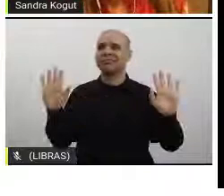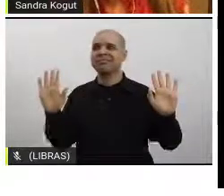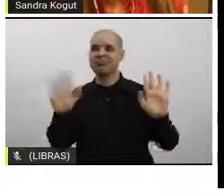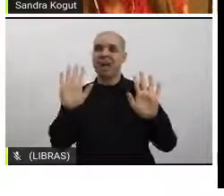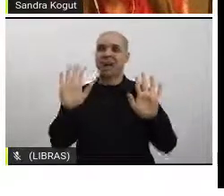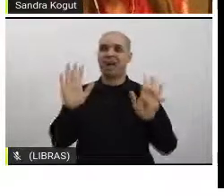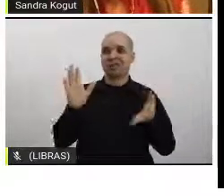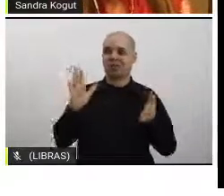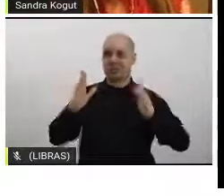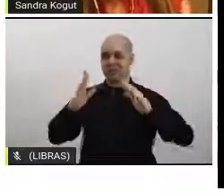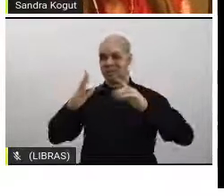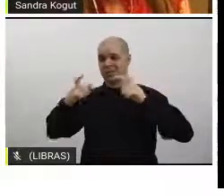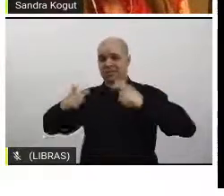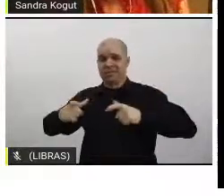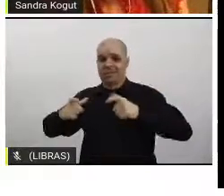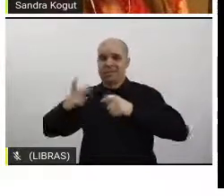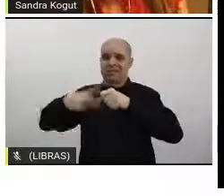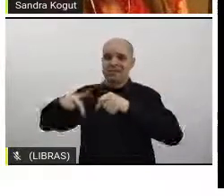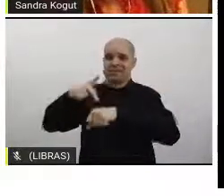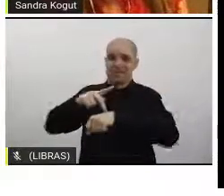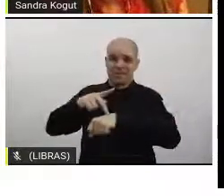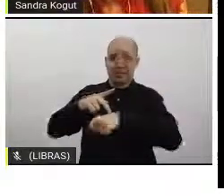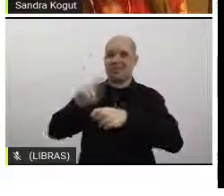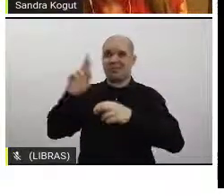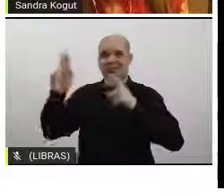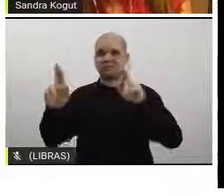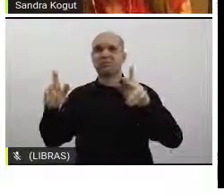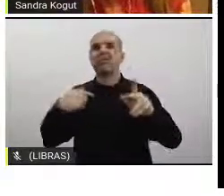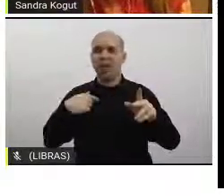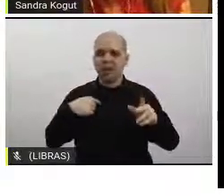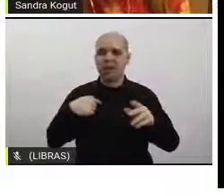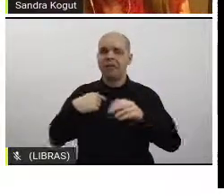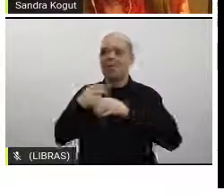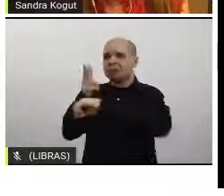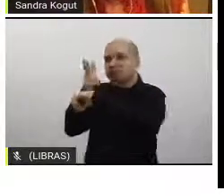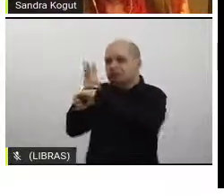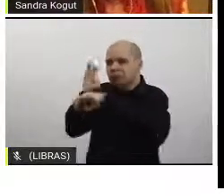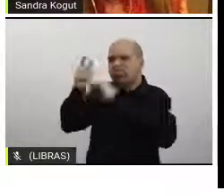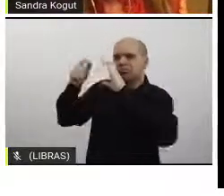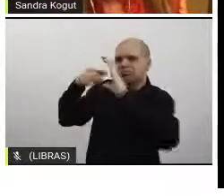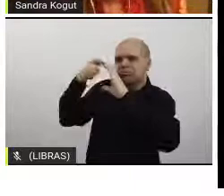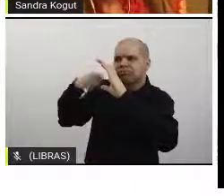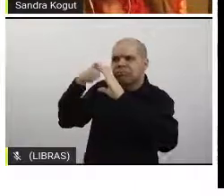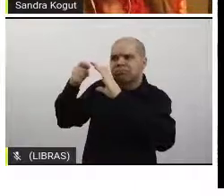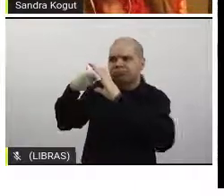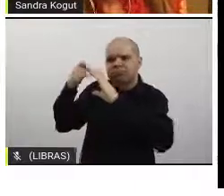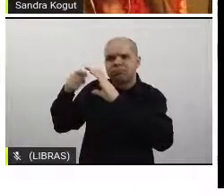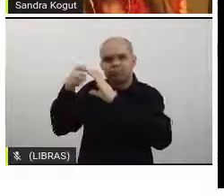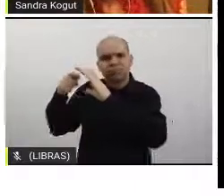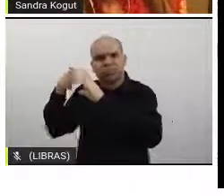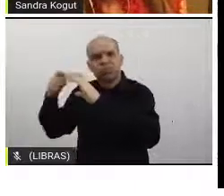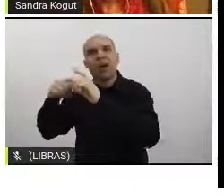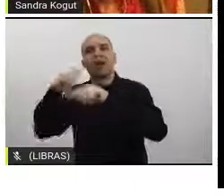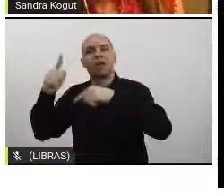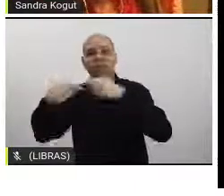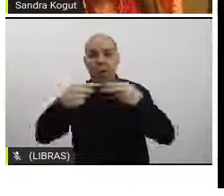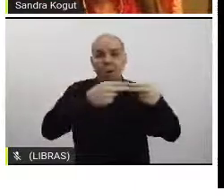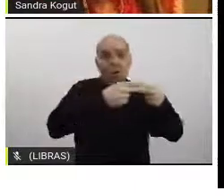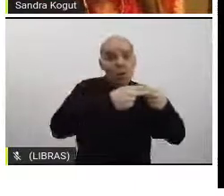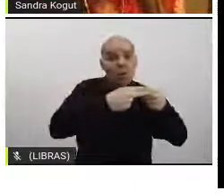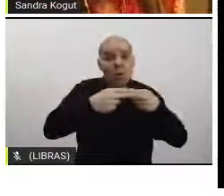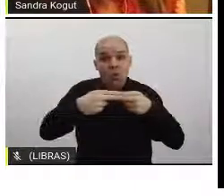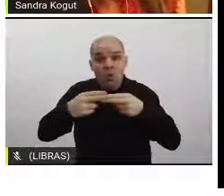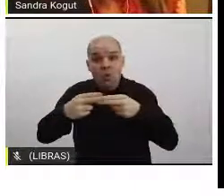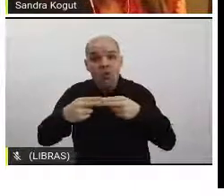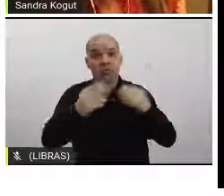né? Então, essa foi uma série que fez assim, na época, eu fiz isso